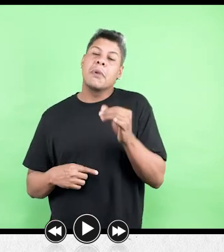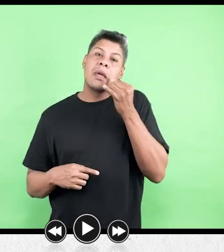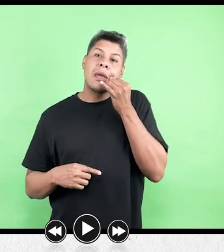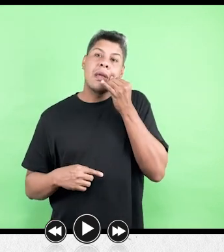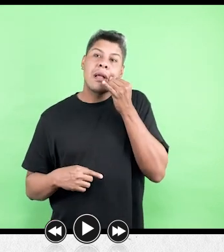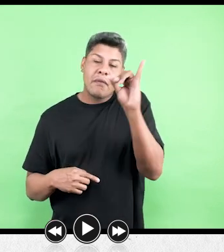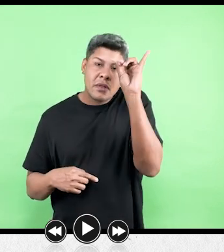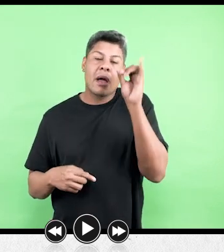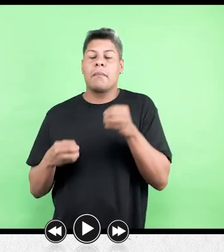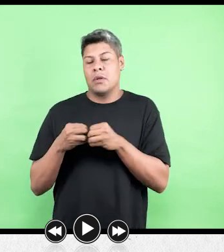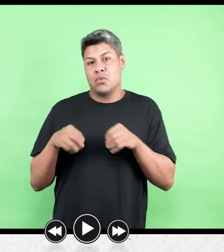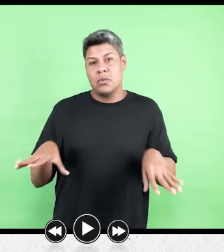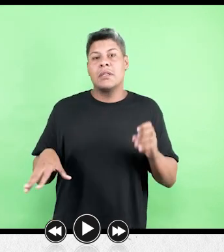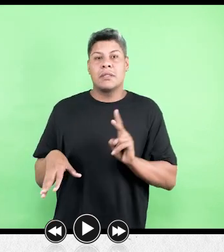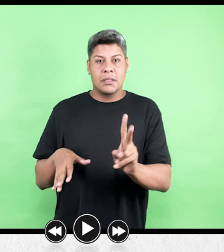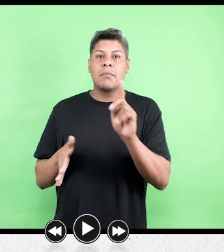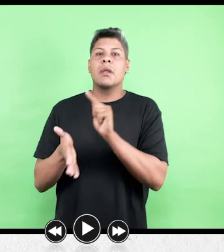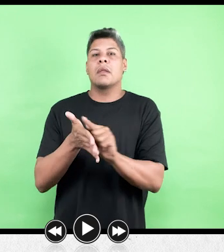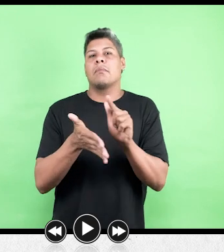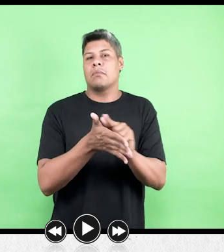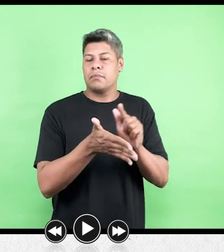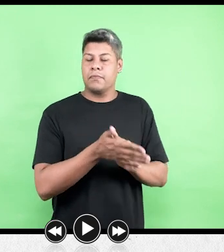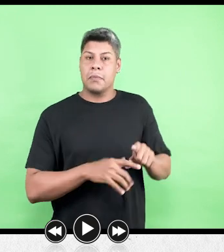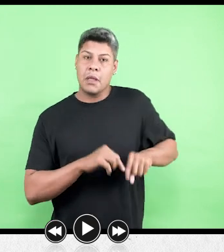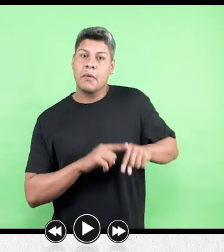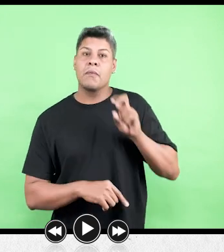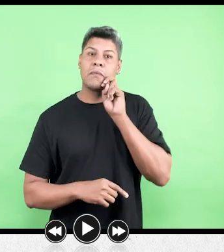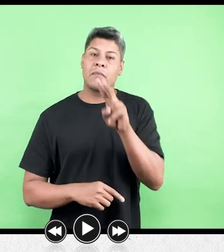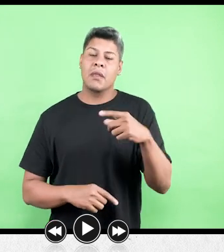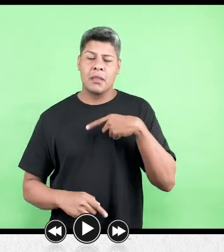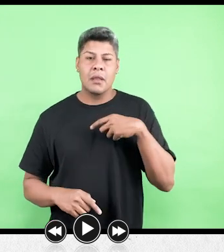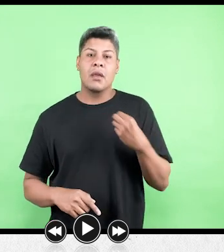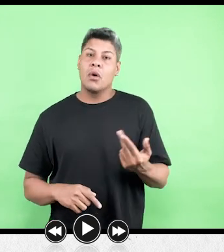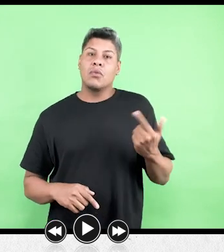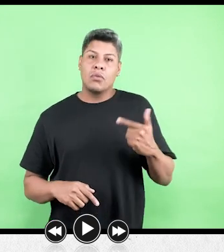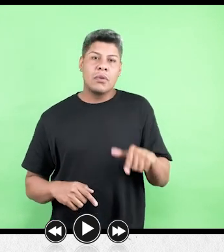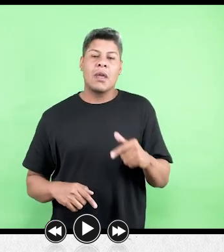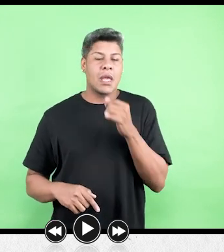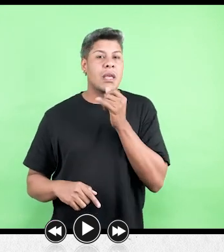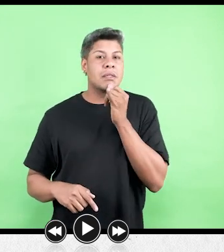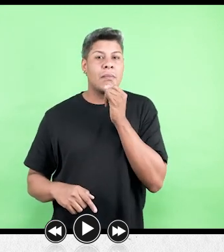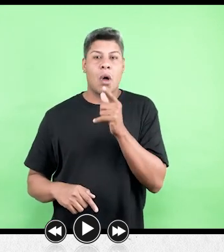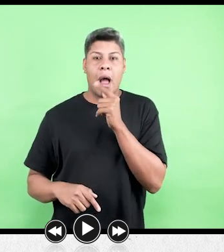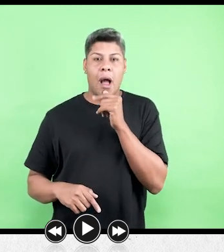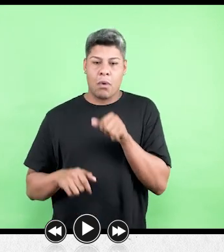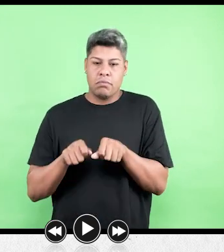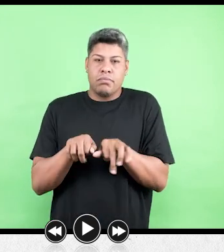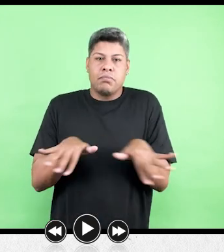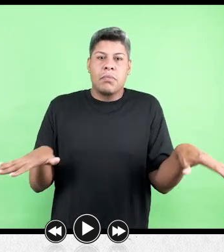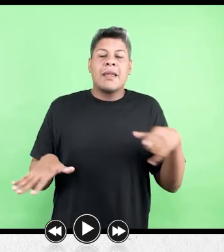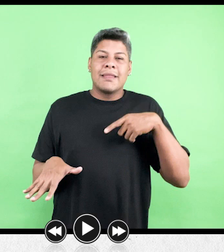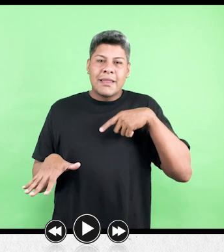de descargas e limpeza de todos esses dispositivos, verificar também se existe ocorrência de vazamento, né, se existe algum tipo de registro